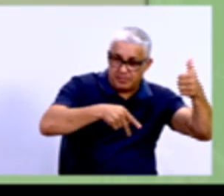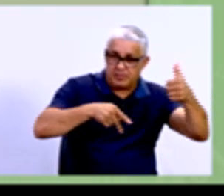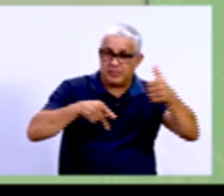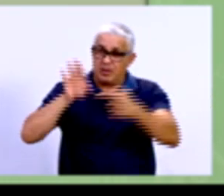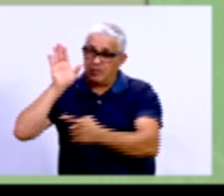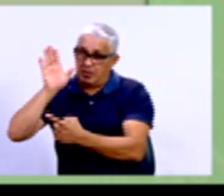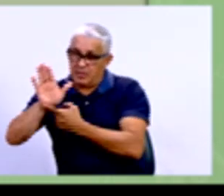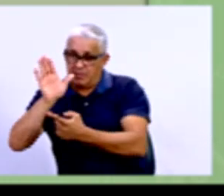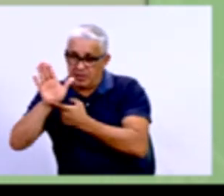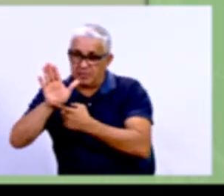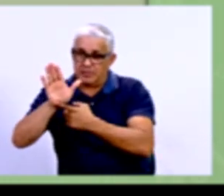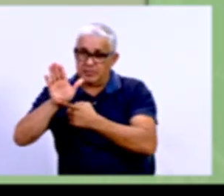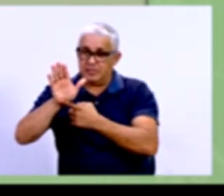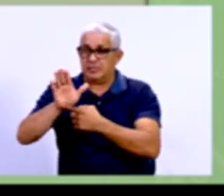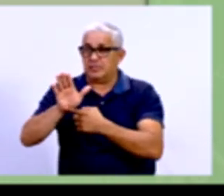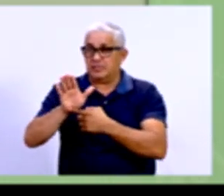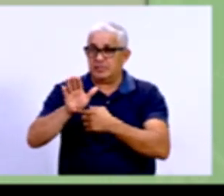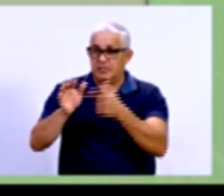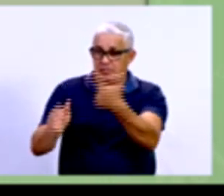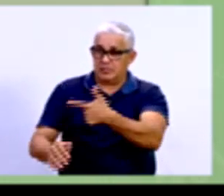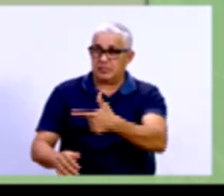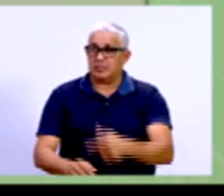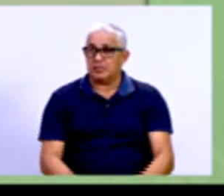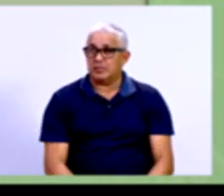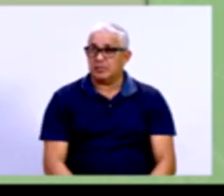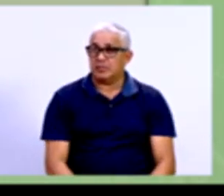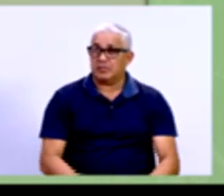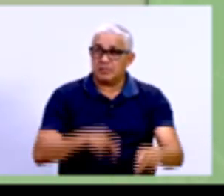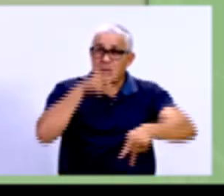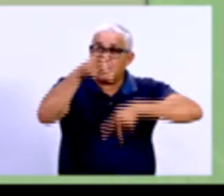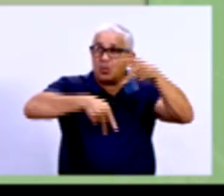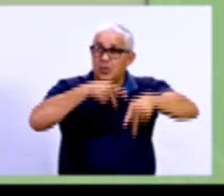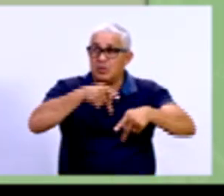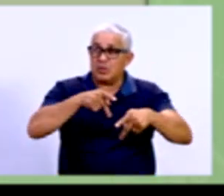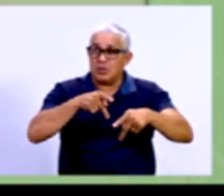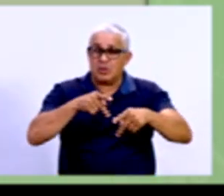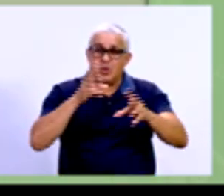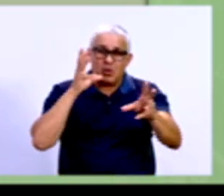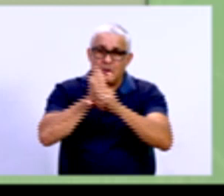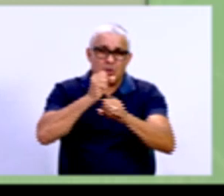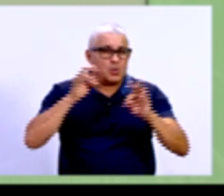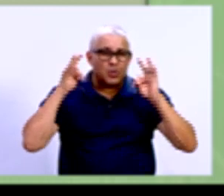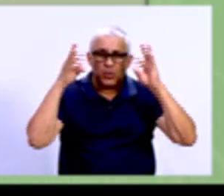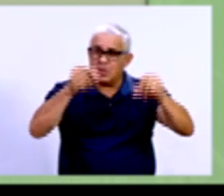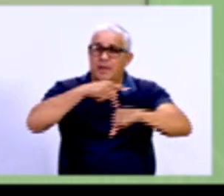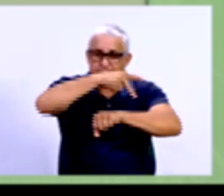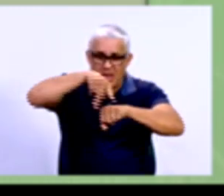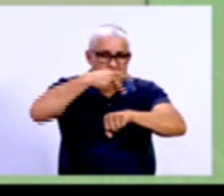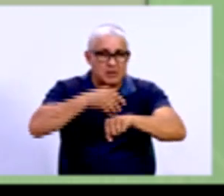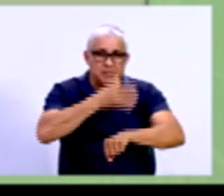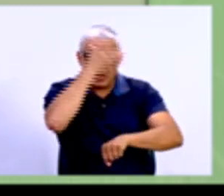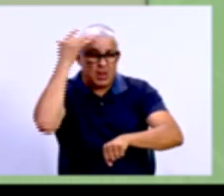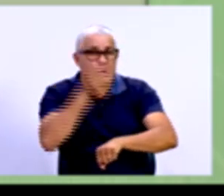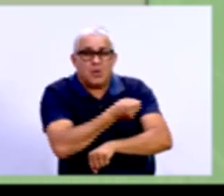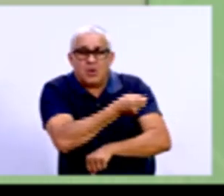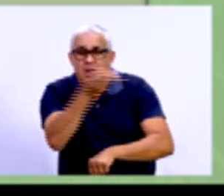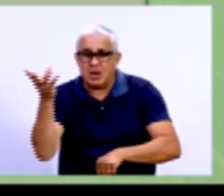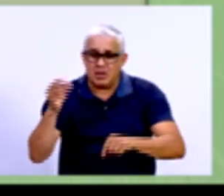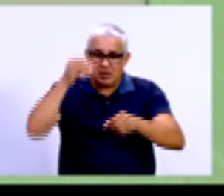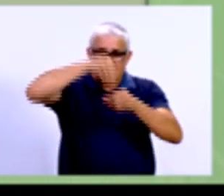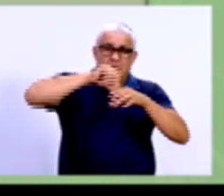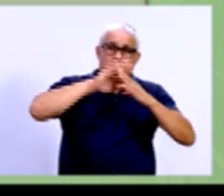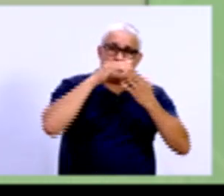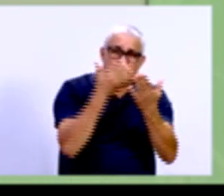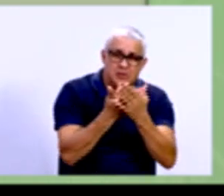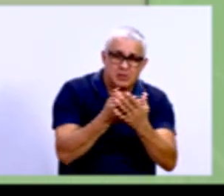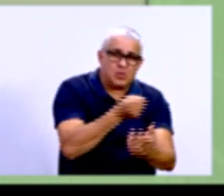de medições ou contagens de uma determinada área de interesse, né? Habitantes de um país, alunos de uma escola, produção de uma